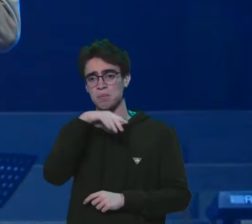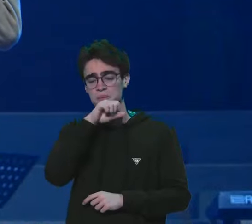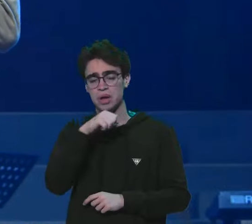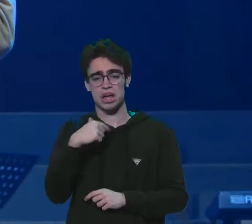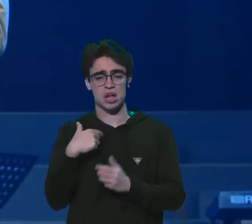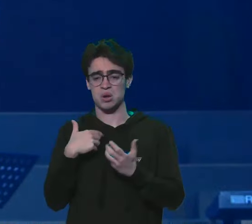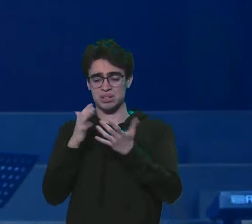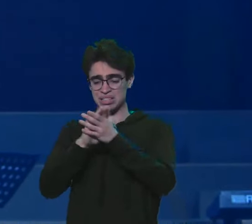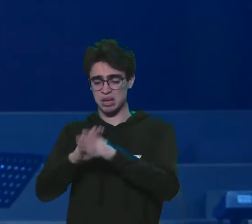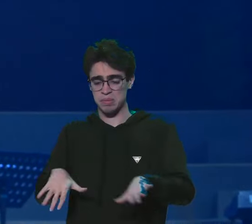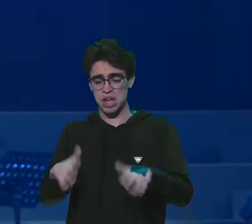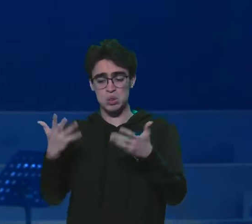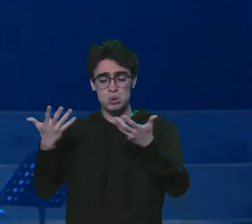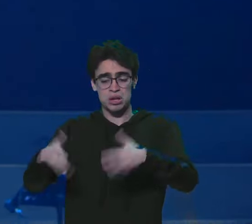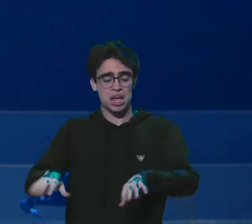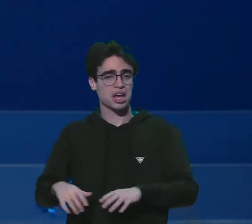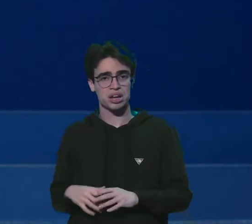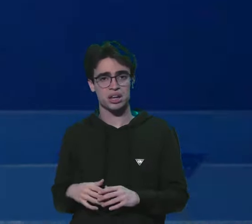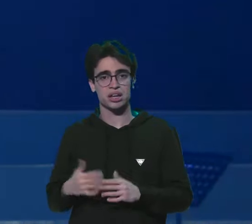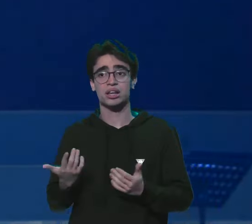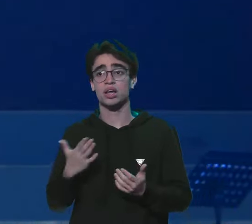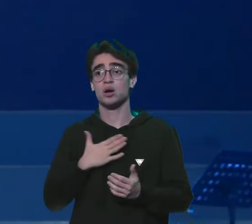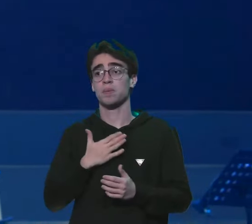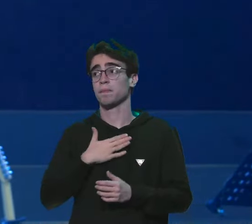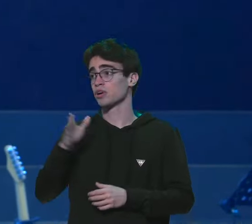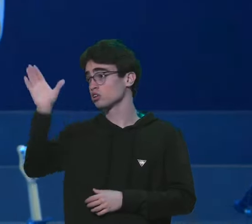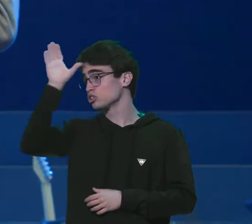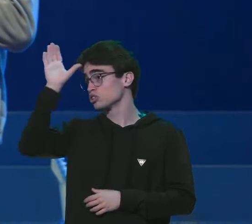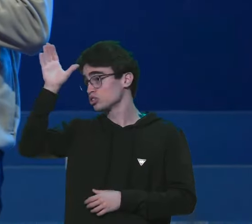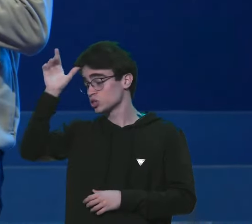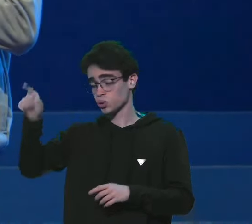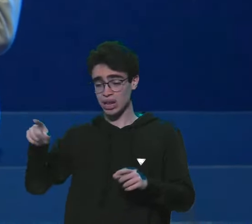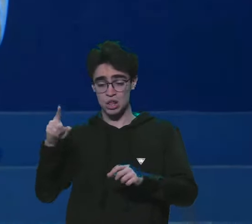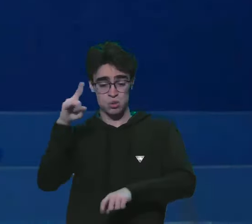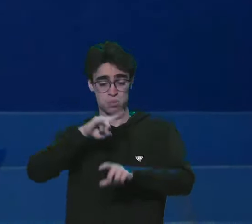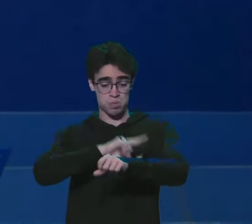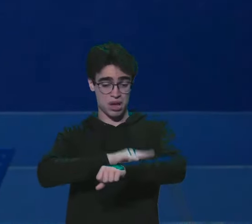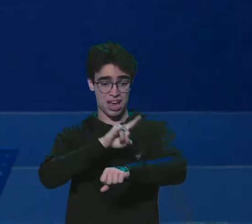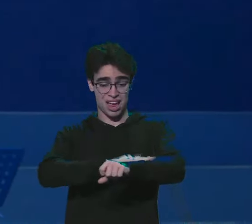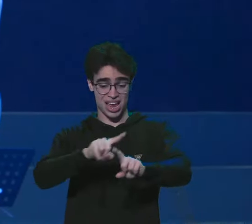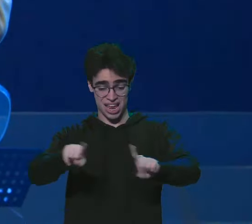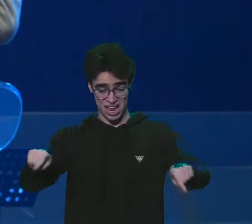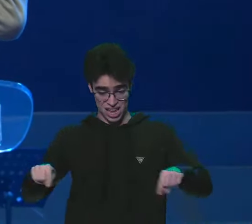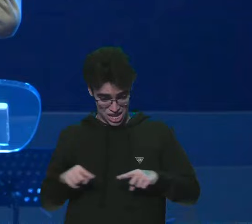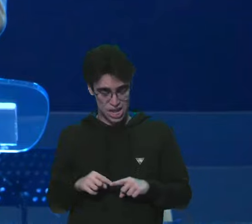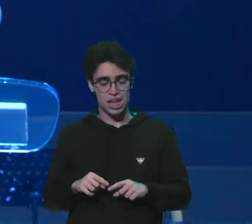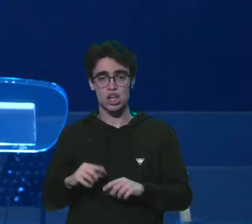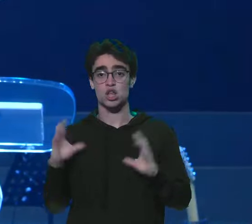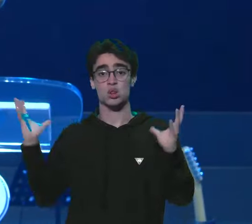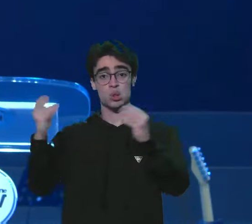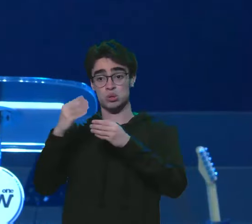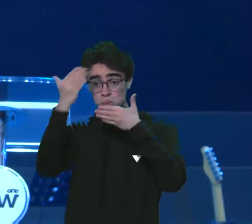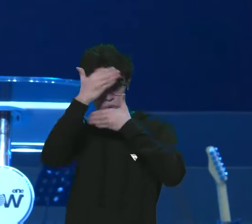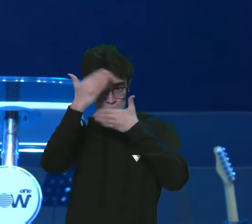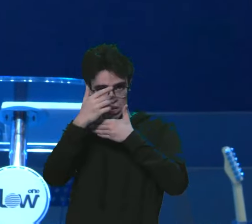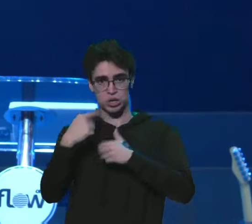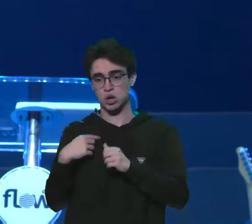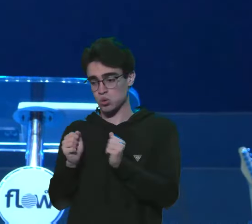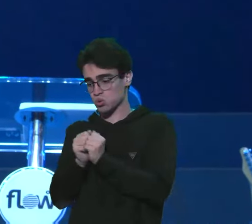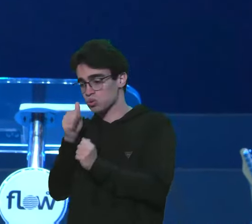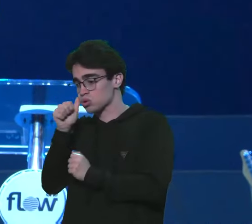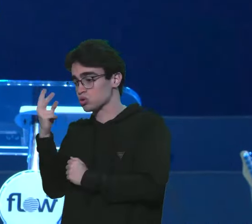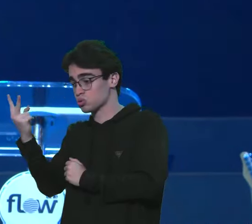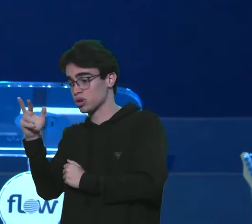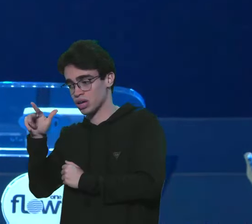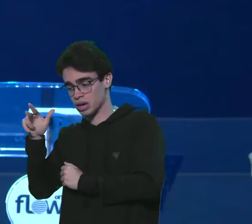pais. Então, dentro do banheiro da casa do meu tio, todos muçulmanos, eu e minhas duas irmãs, a gente se trancou no